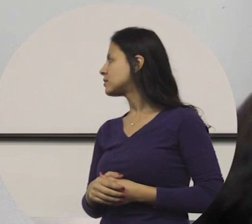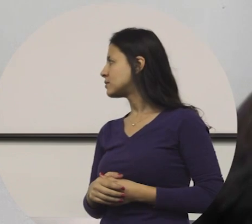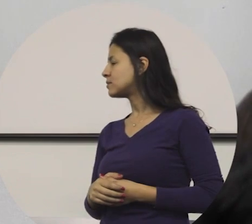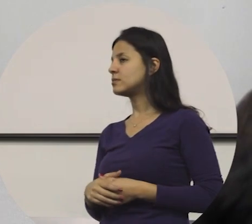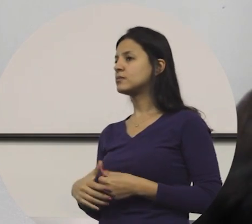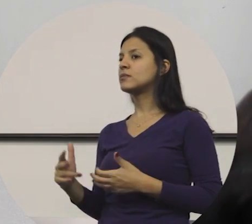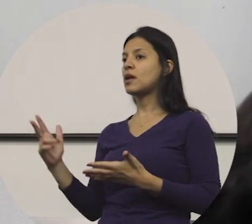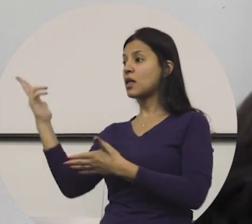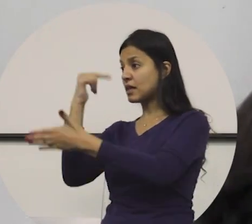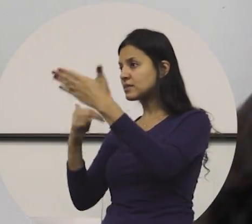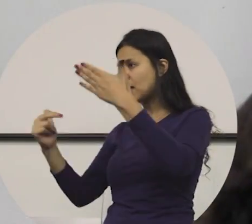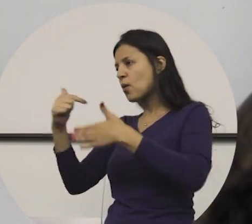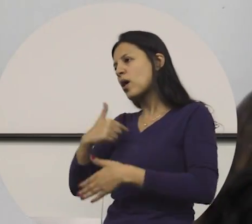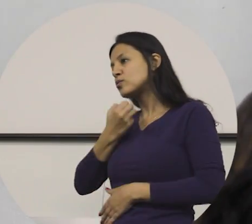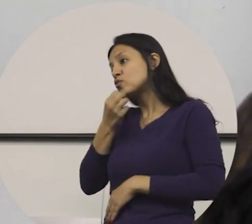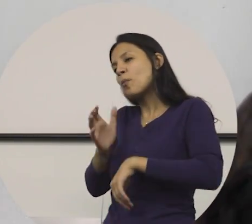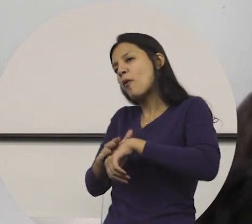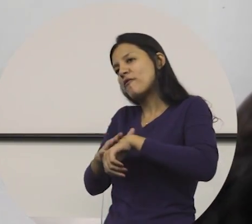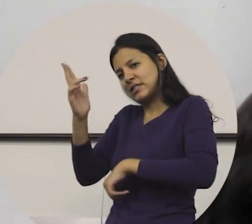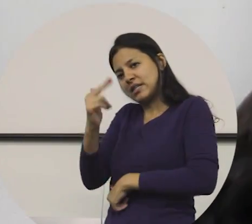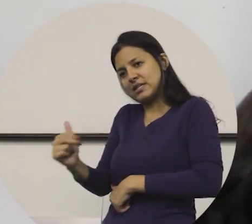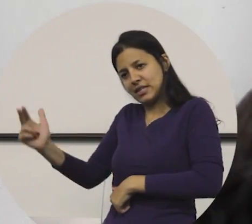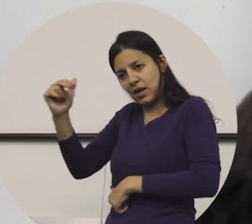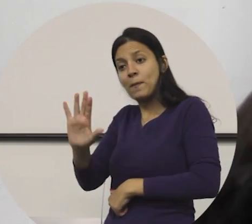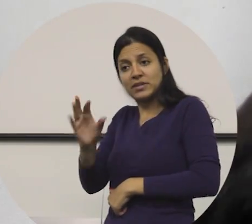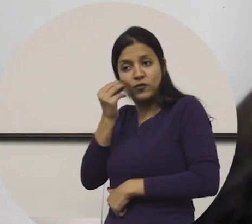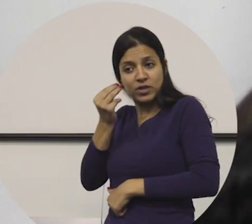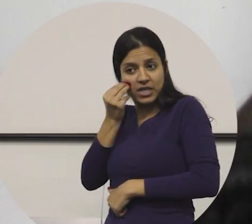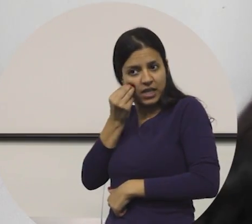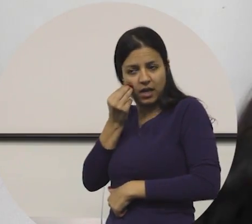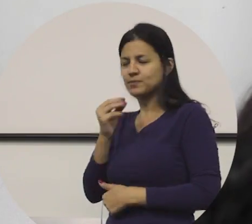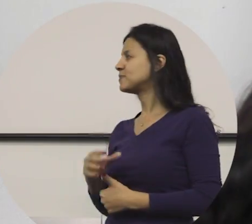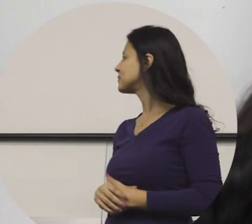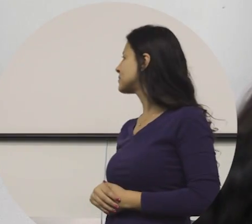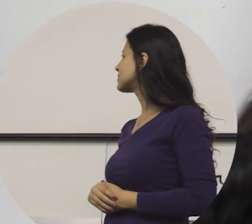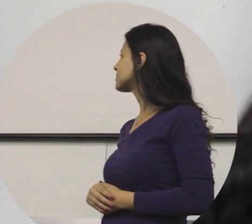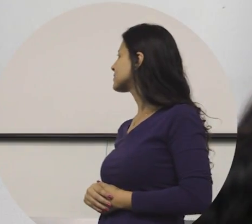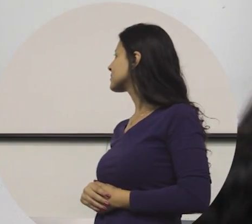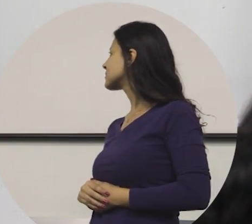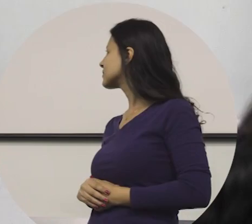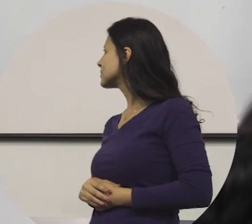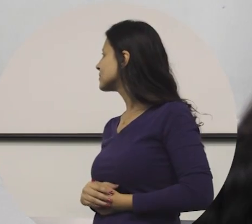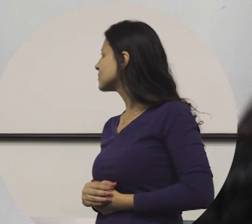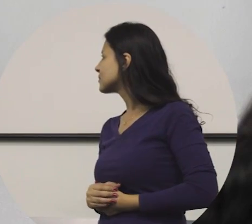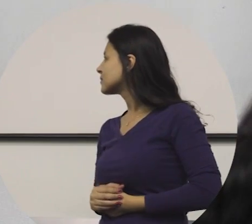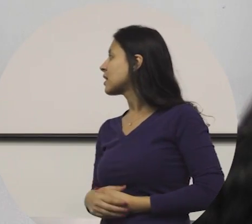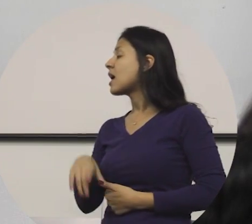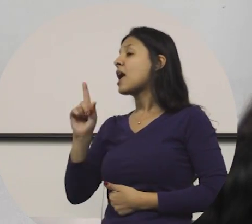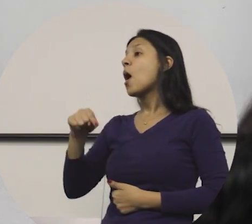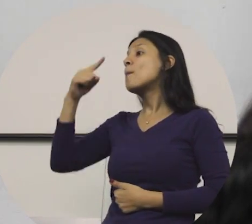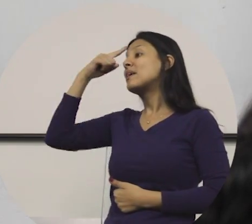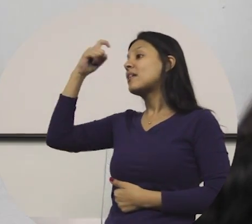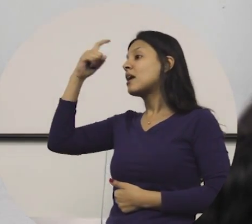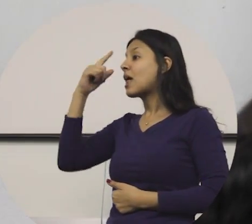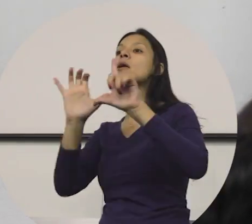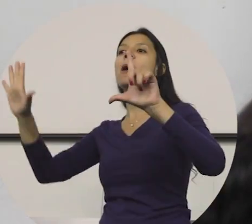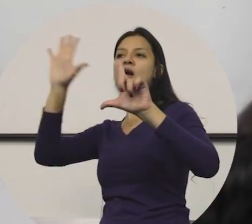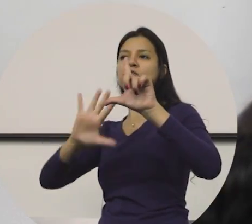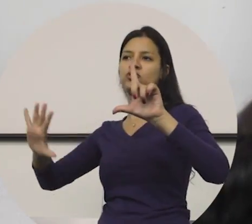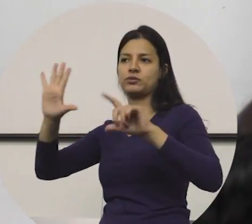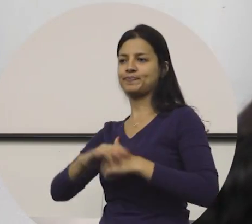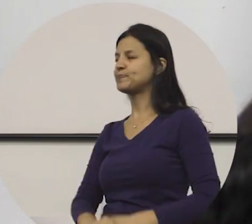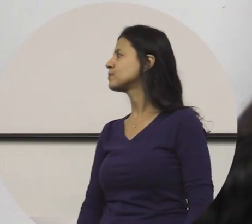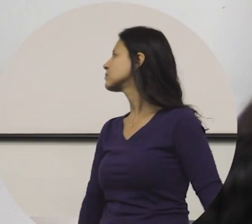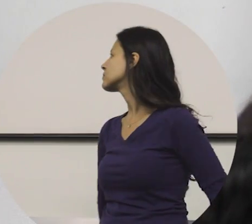vou fazer um desenho, eu não sou muito bom de desenho. Mas vou tentar fazer um desenho aqui, olha. A ideia que eu quero passar para vocês é uma ideia sem língua, tá